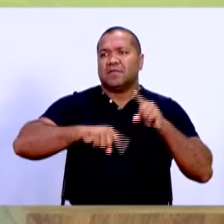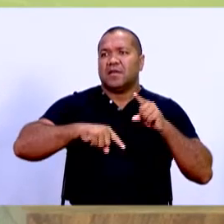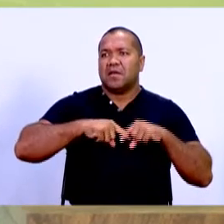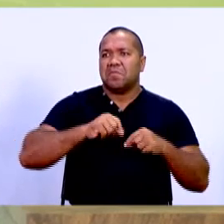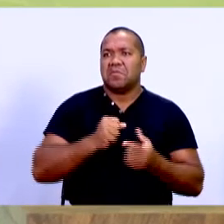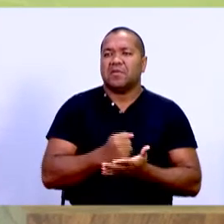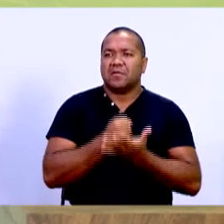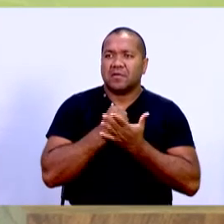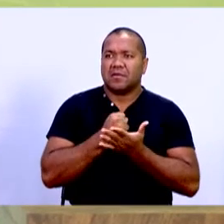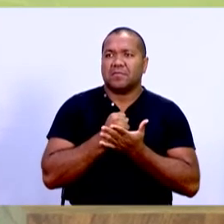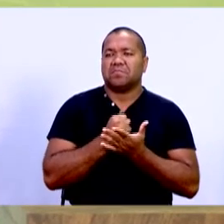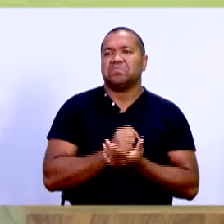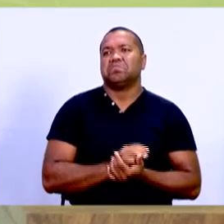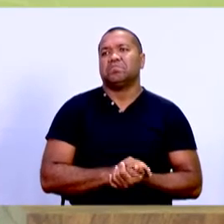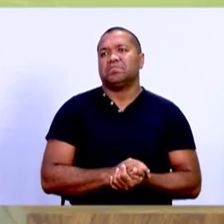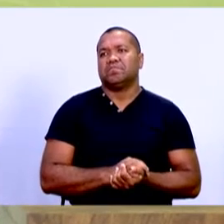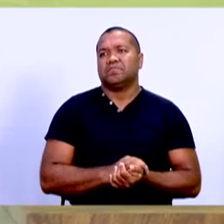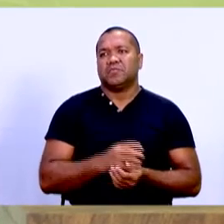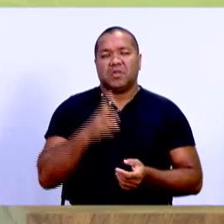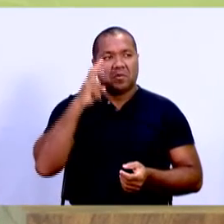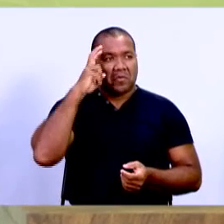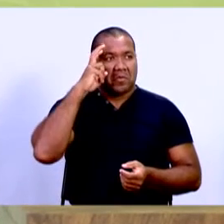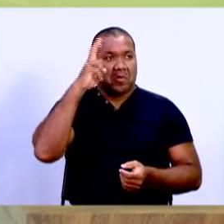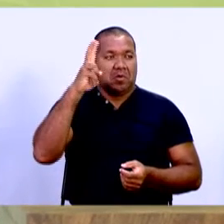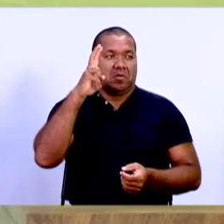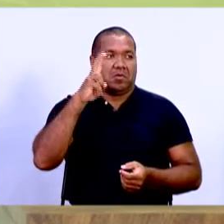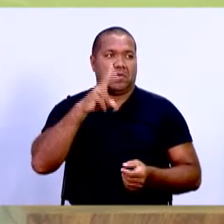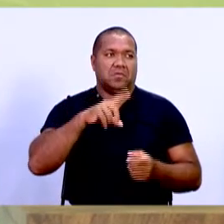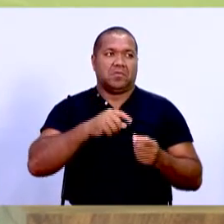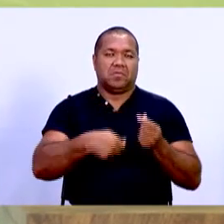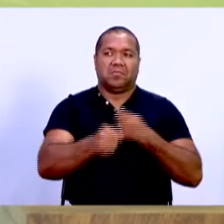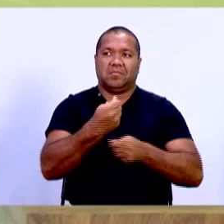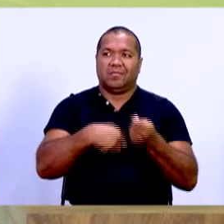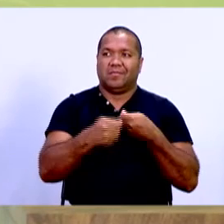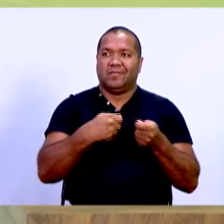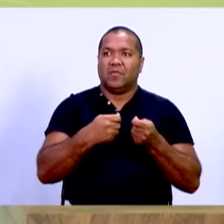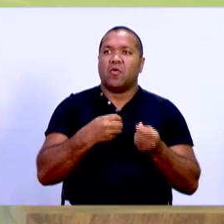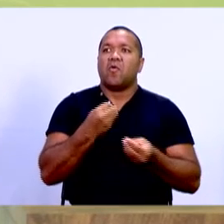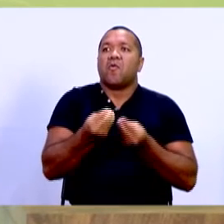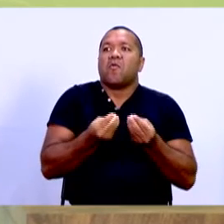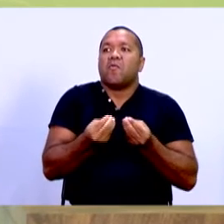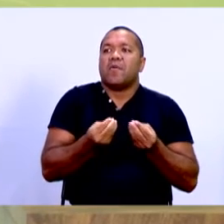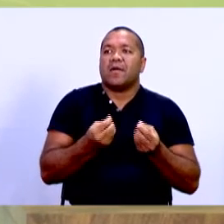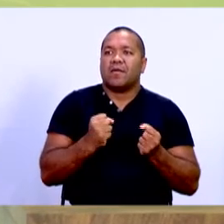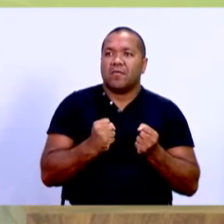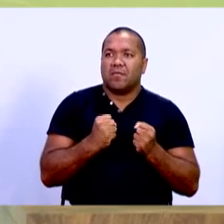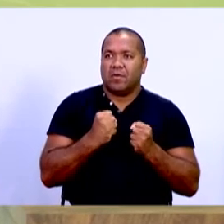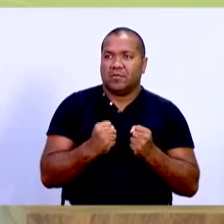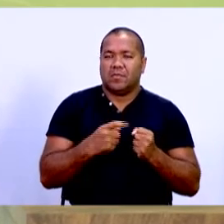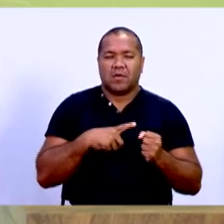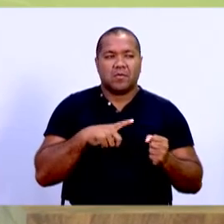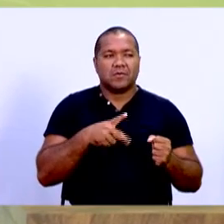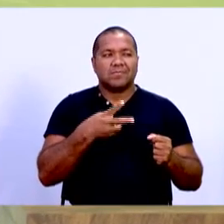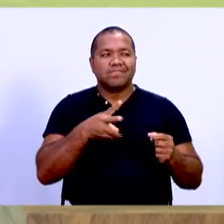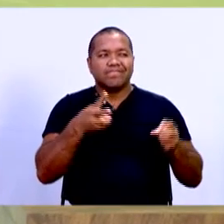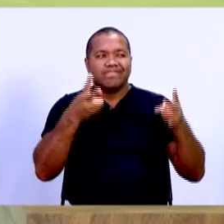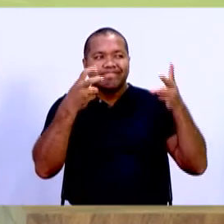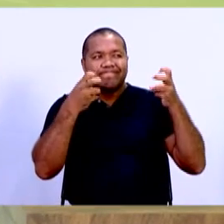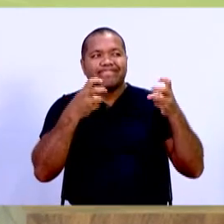ferramentas de inteligência de negócios. Como é que eu posso? Uma coisa que me chamou a atenção, que eu fiquei